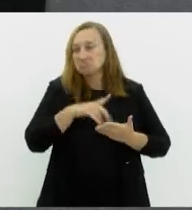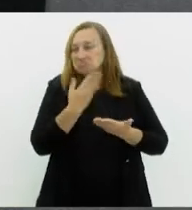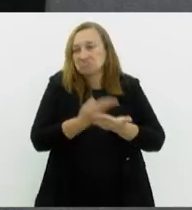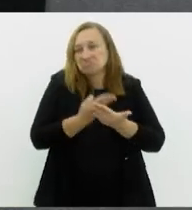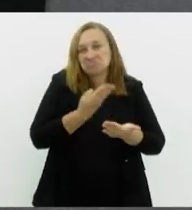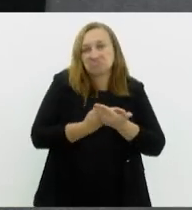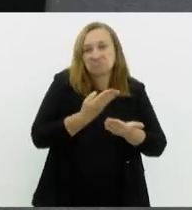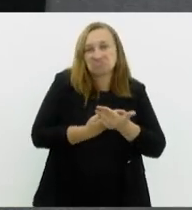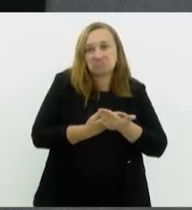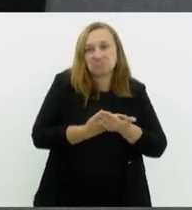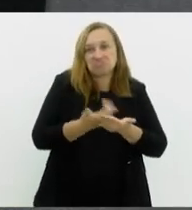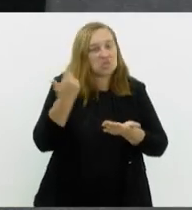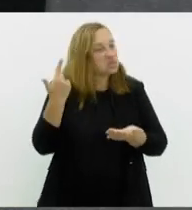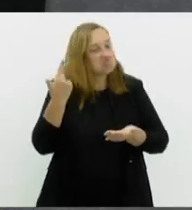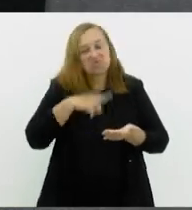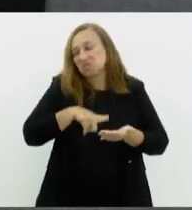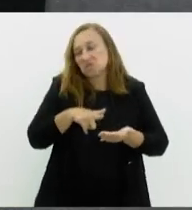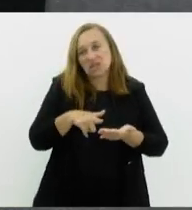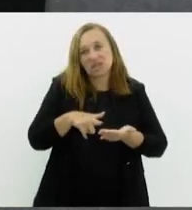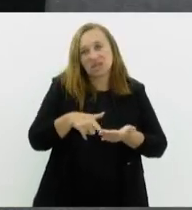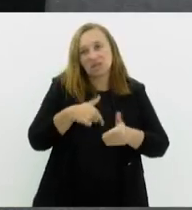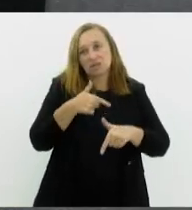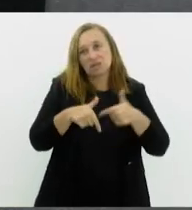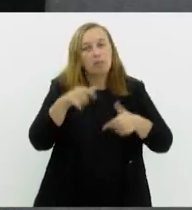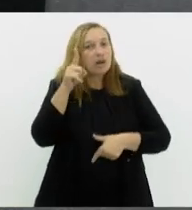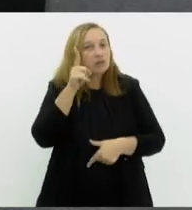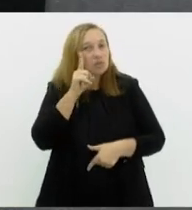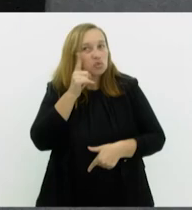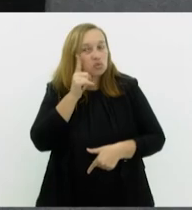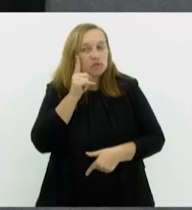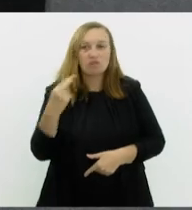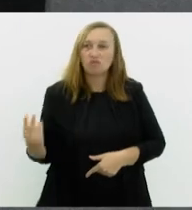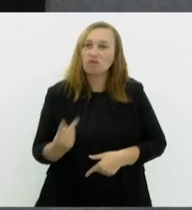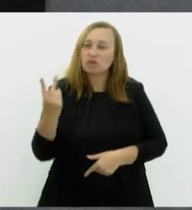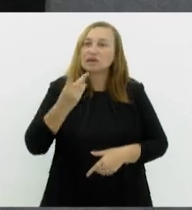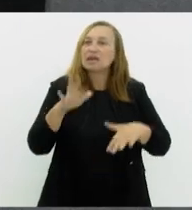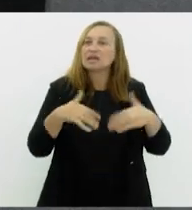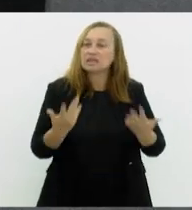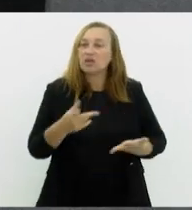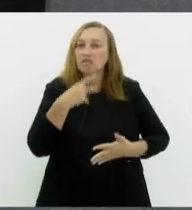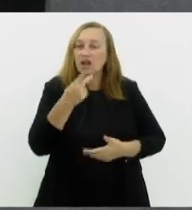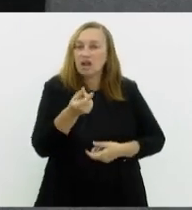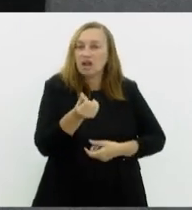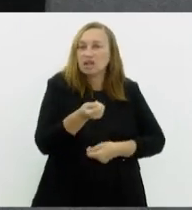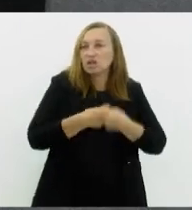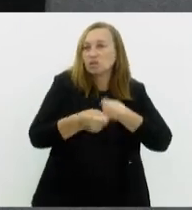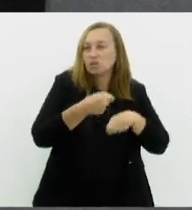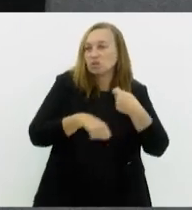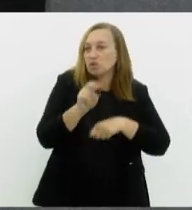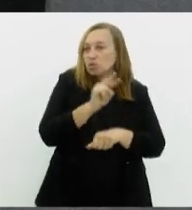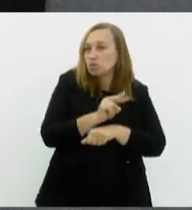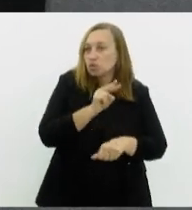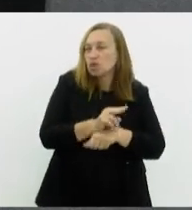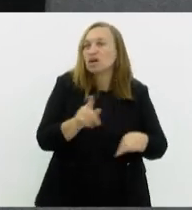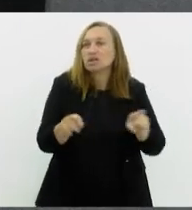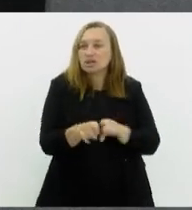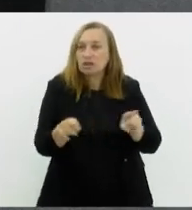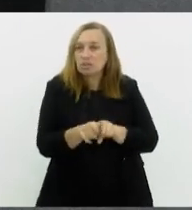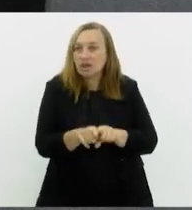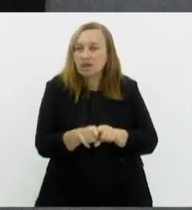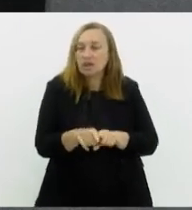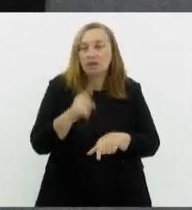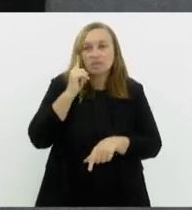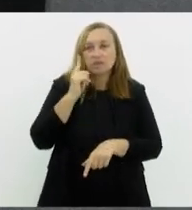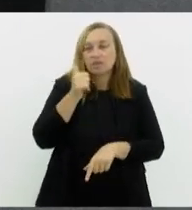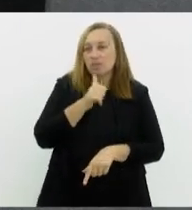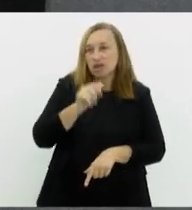não consegue ter o seu trabalho cotidiano reconhecido. Então, falar de economia do cuidado, também numa perspectiva das